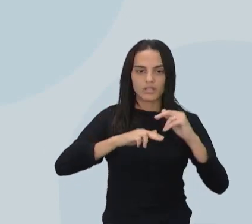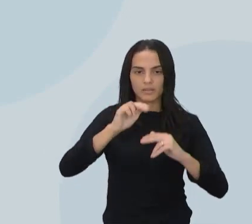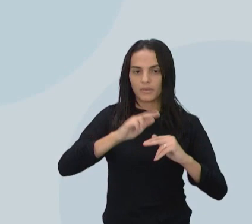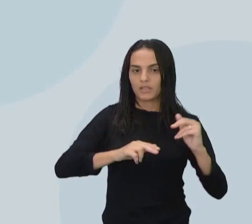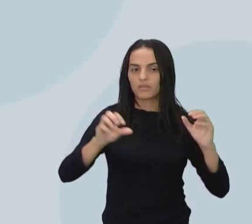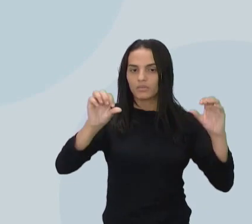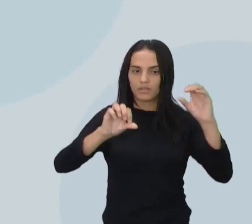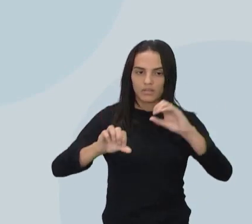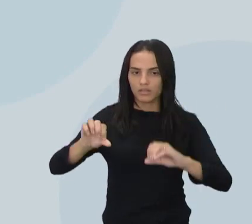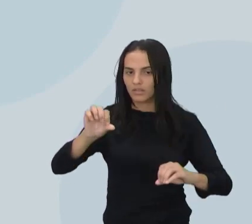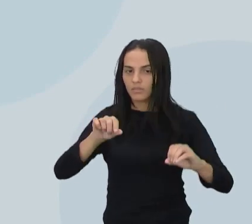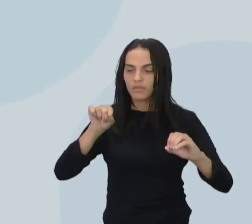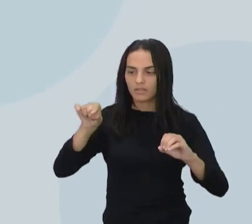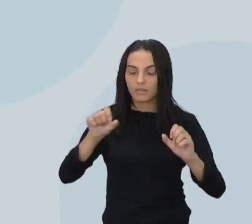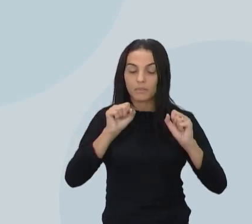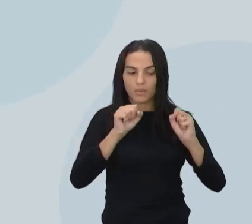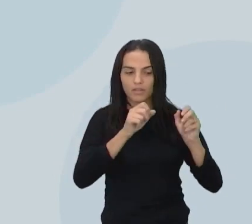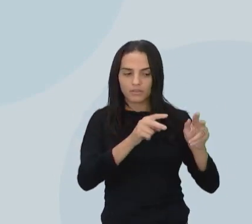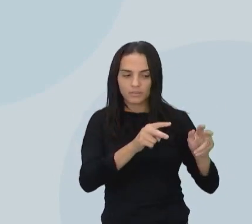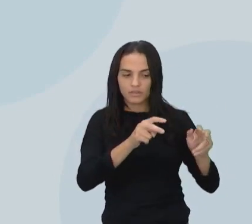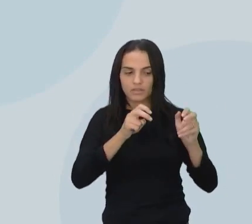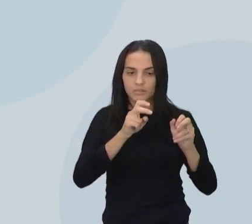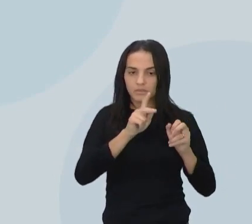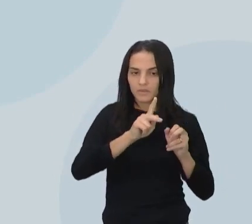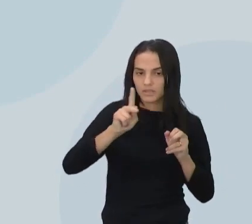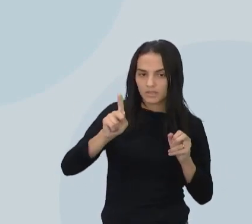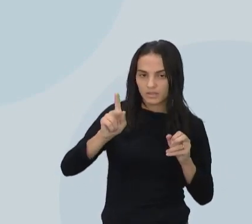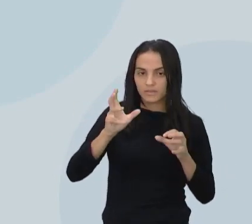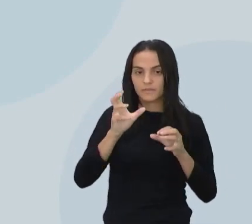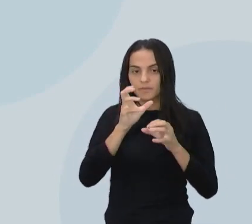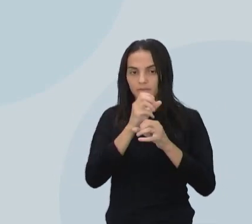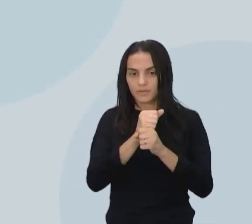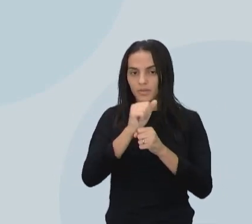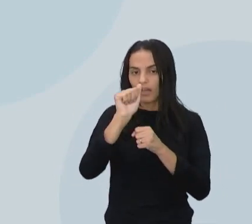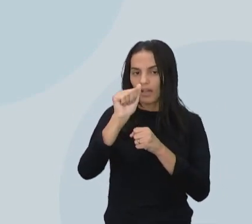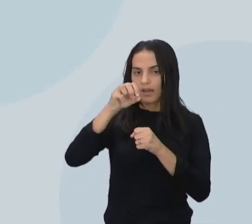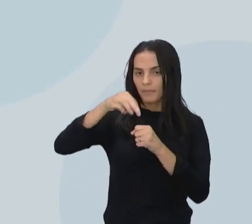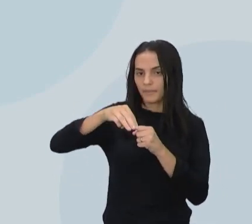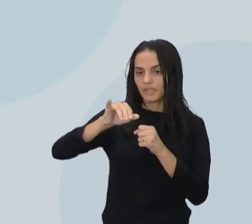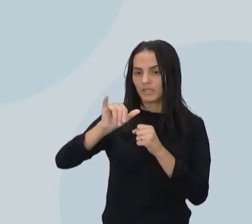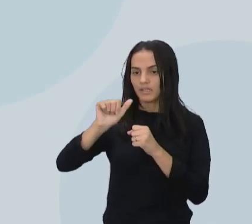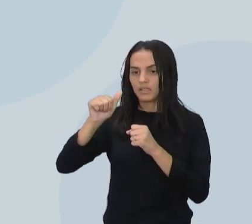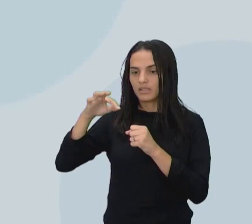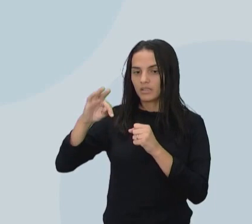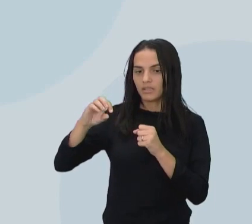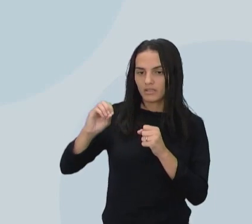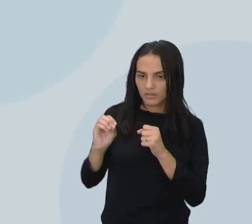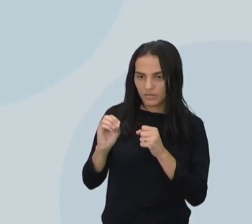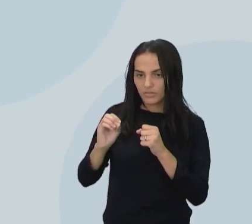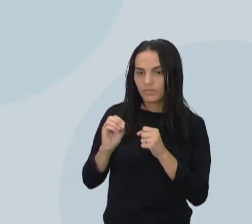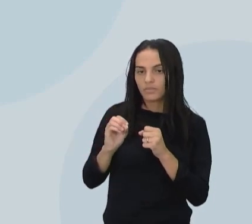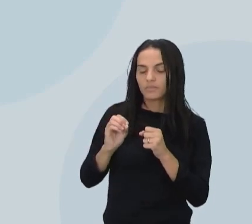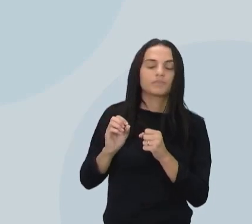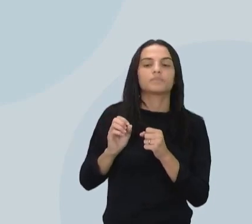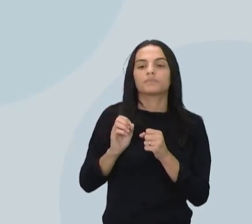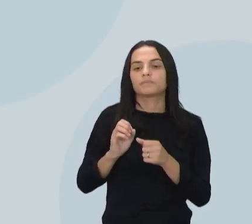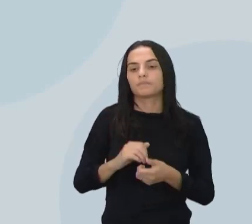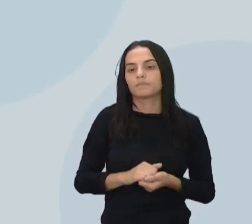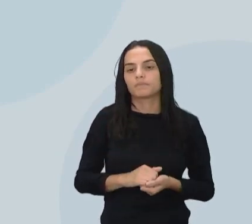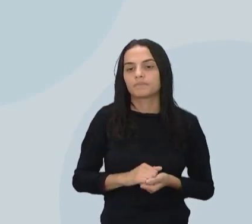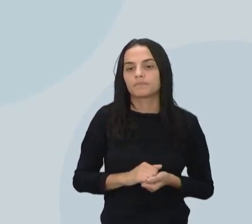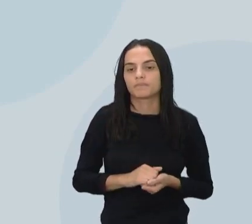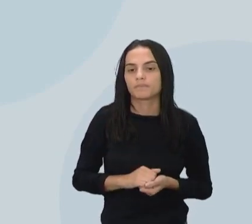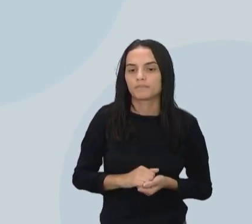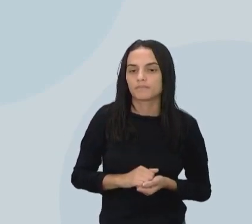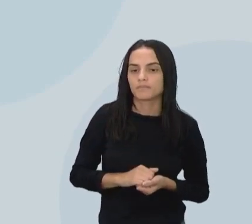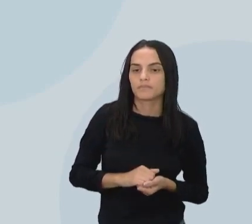você pode perceber lá, professora, que a formulação do amianto branco que eu citei, lembrando